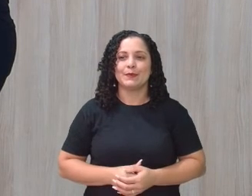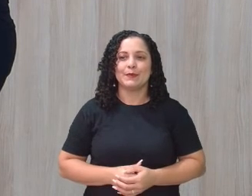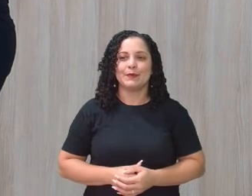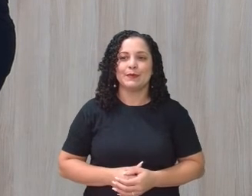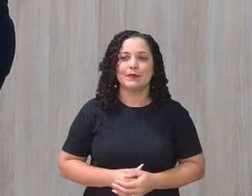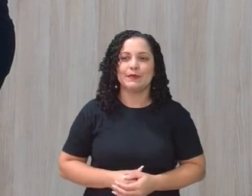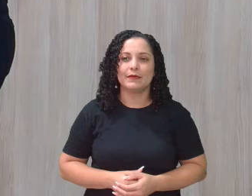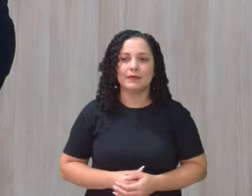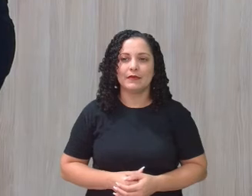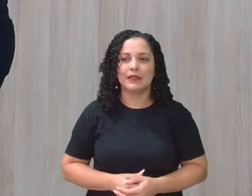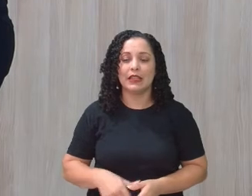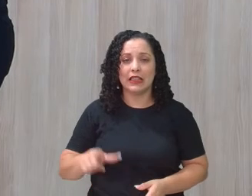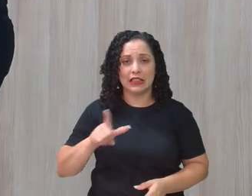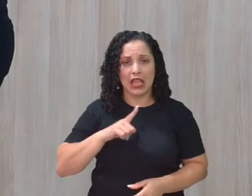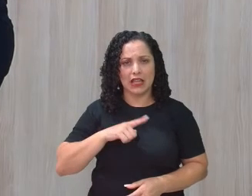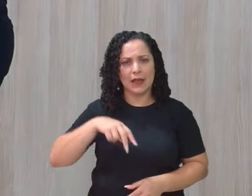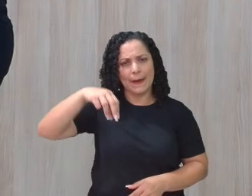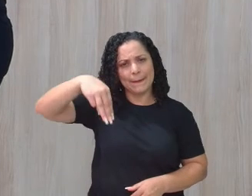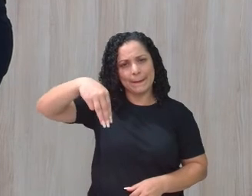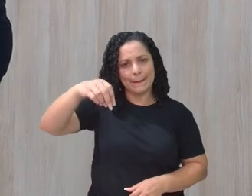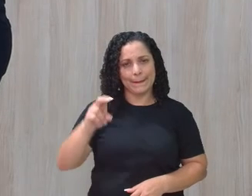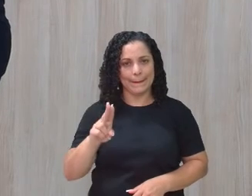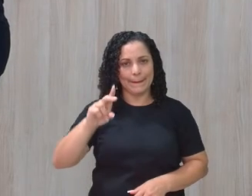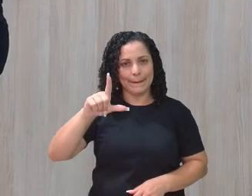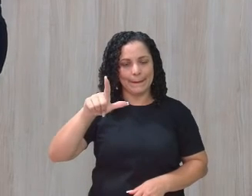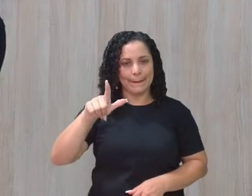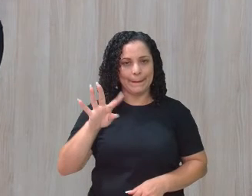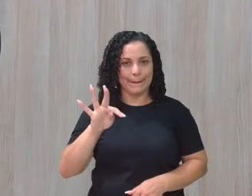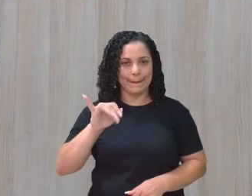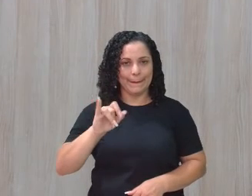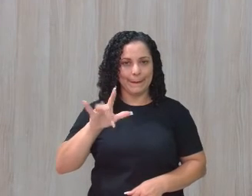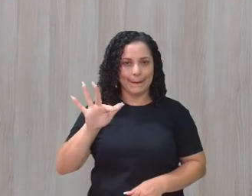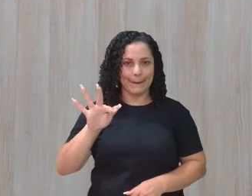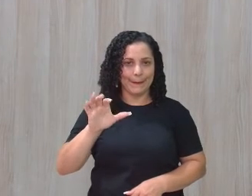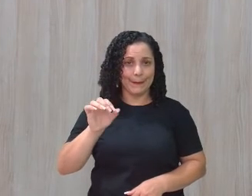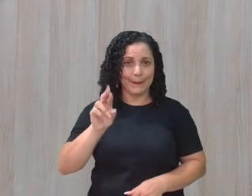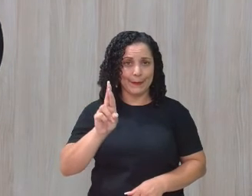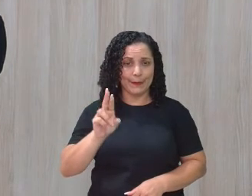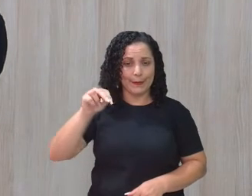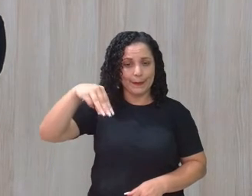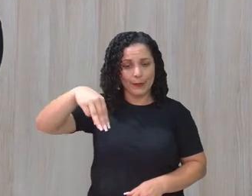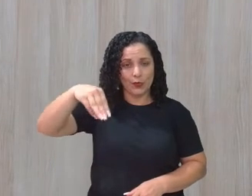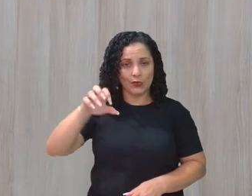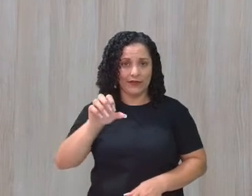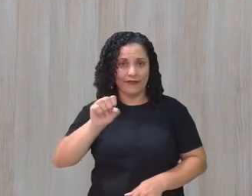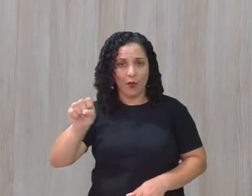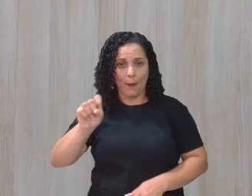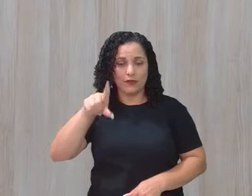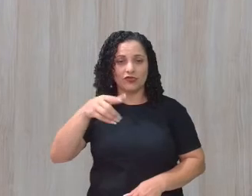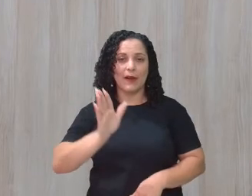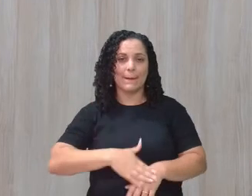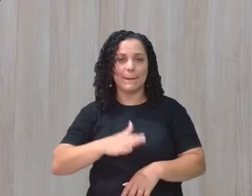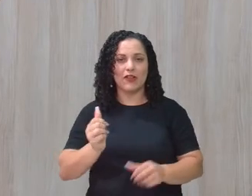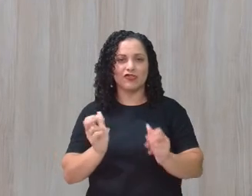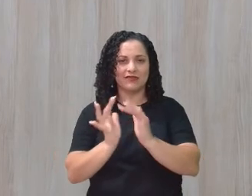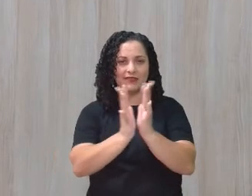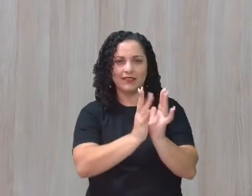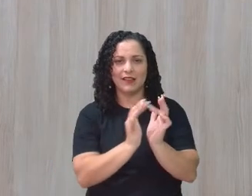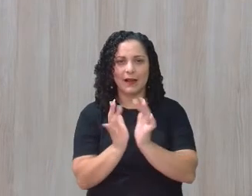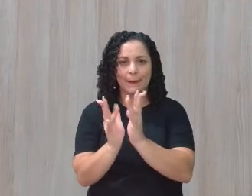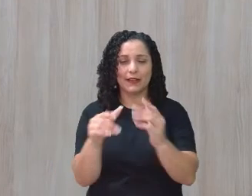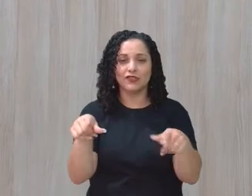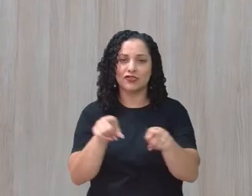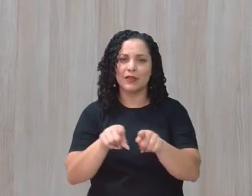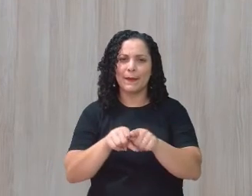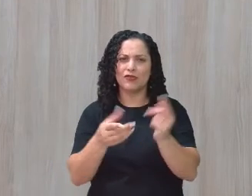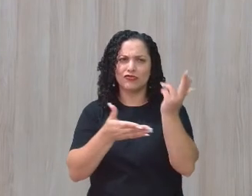chamadas de multiformes e nos surpreenderão porque evoluem na narrativa. Elas são mais dinâmicas e tridimensionais,